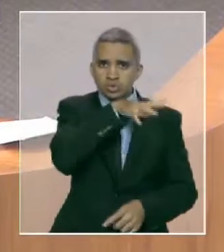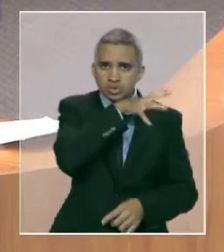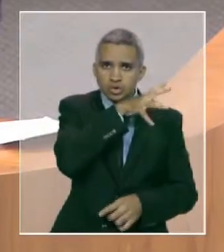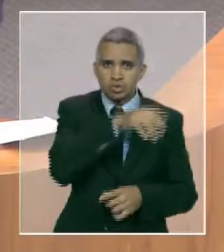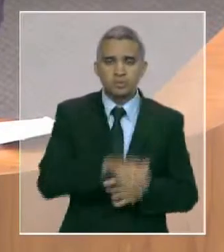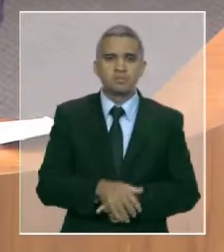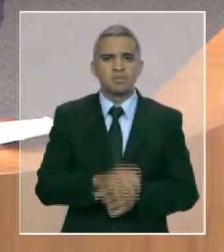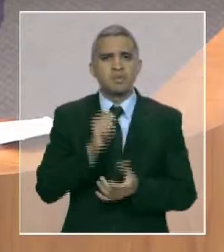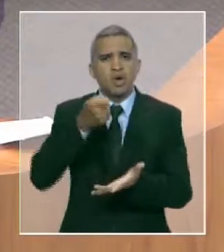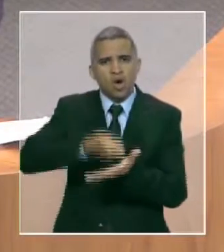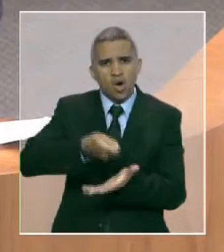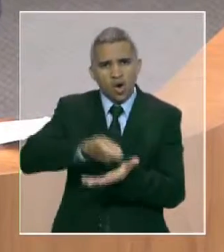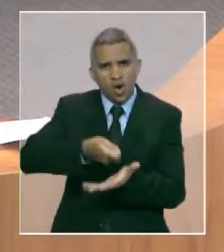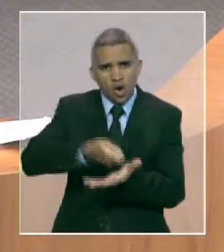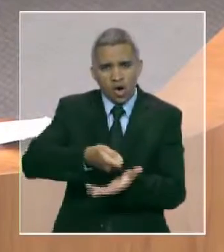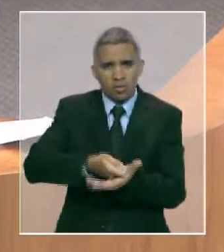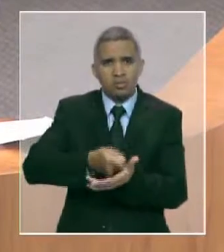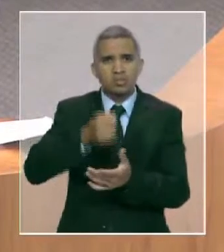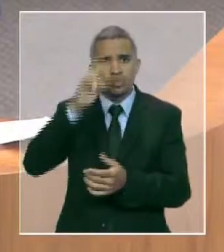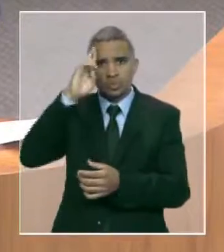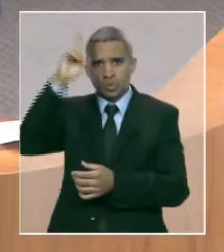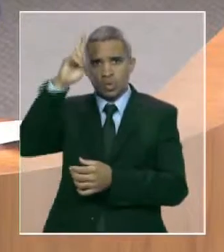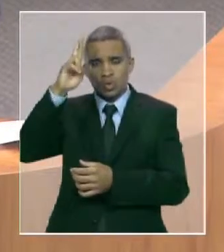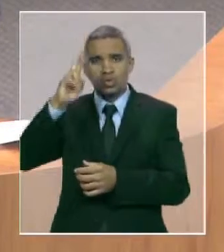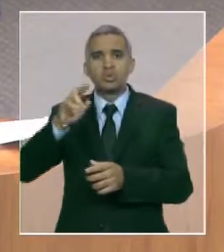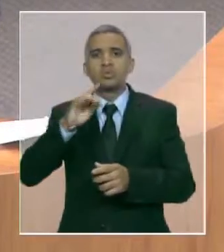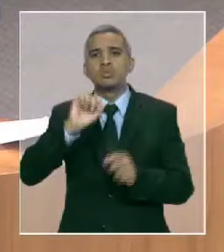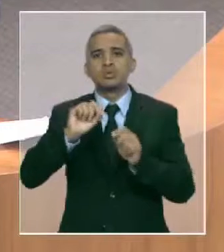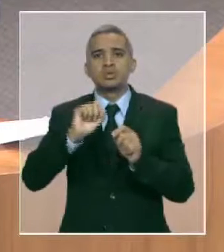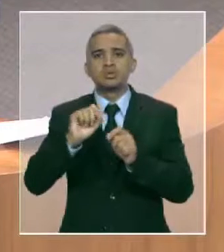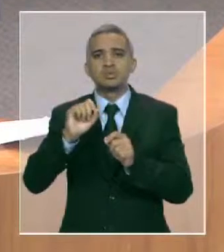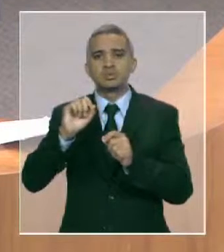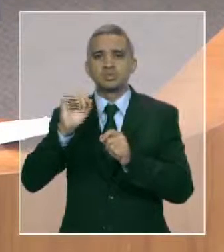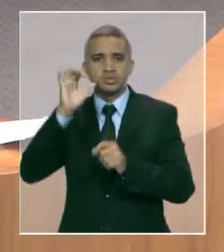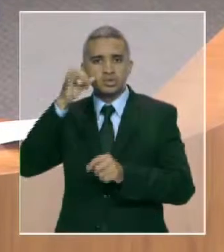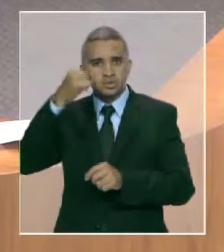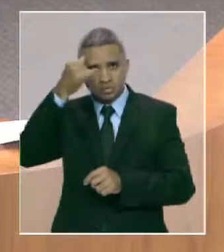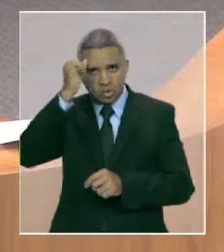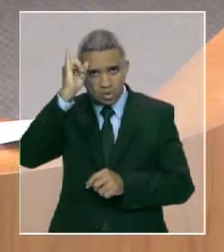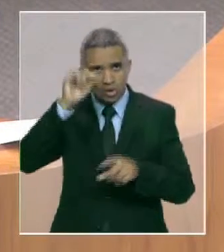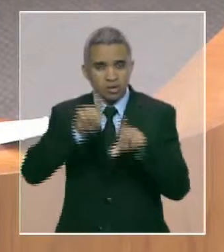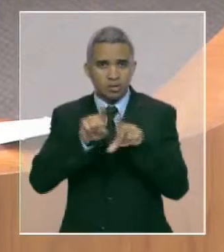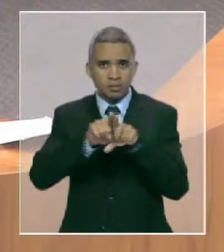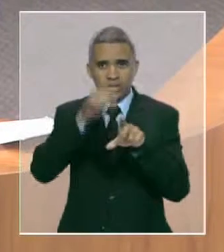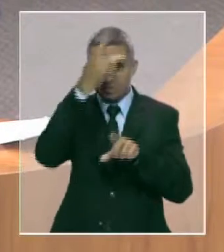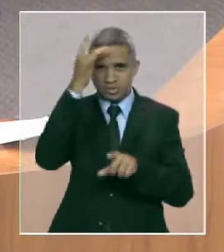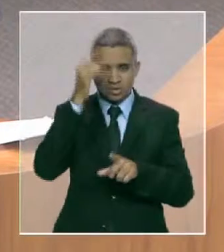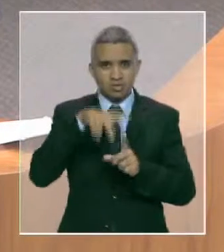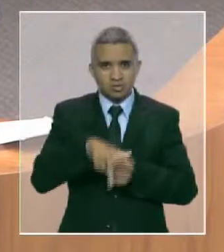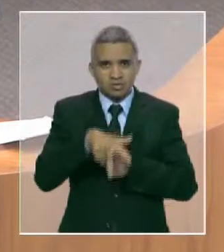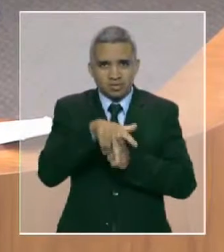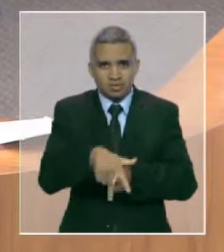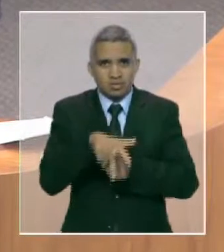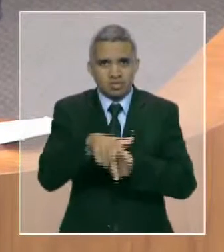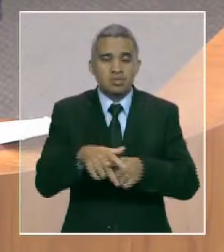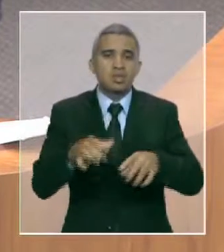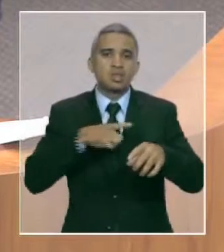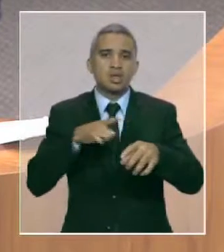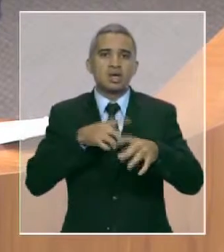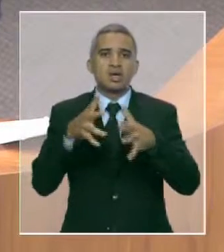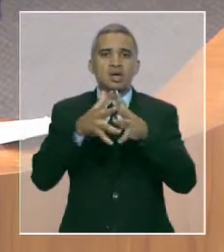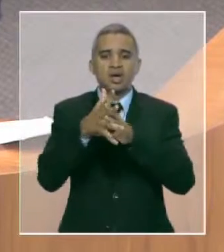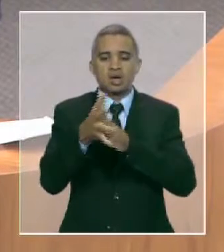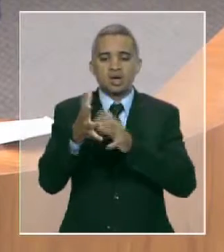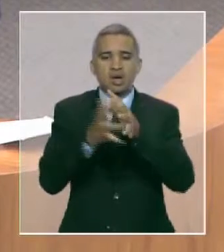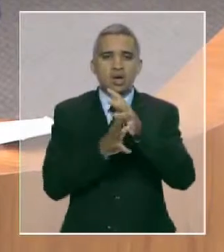vaqueiros competidores a apresentar a luva antes de correr para que seja aprovada e identificada, não sendo permitido o uso de